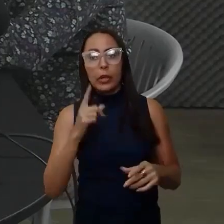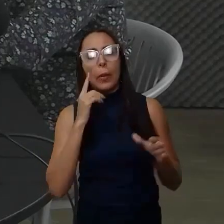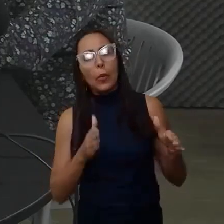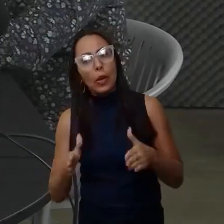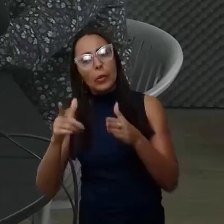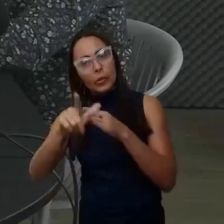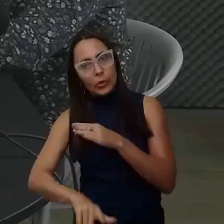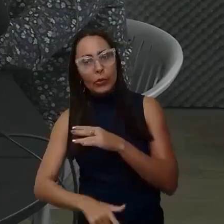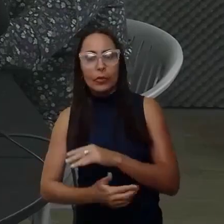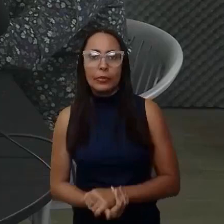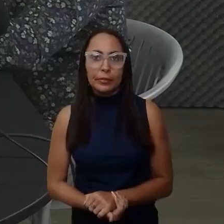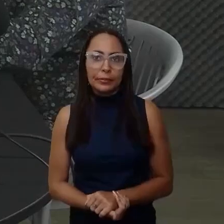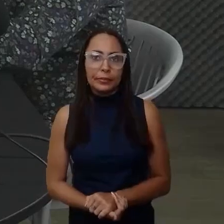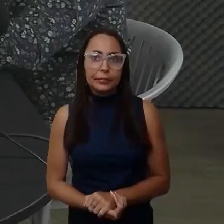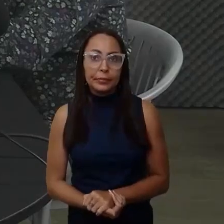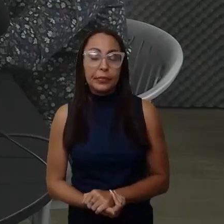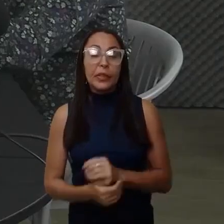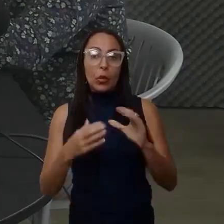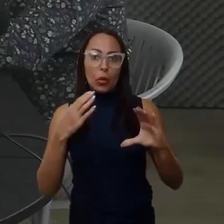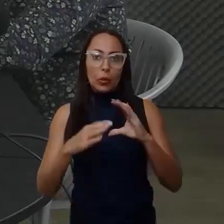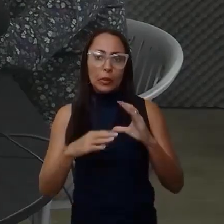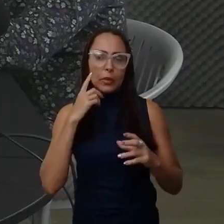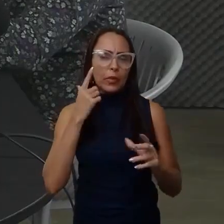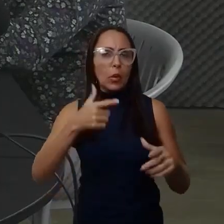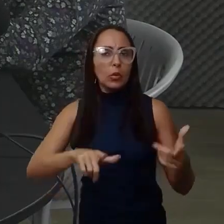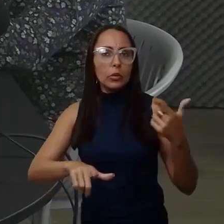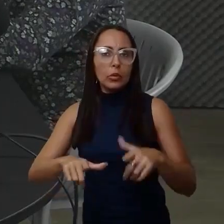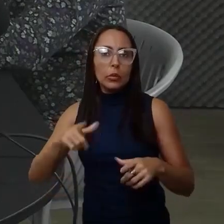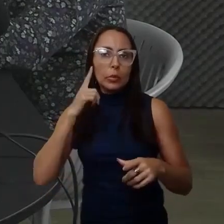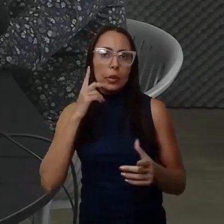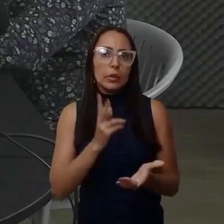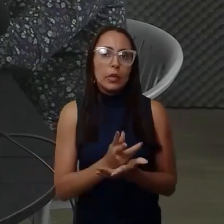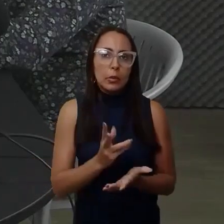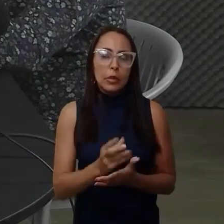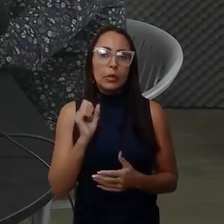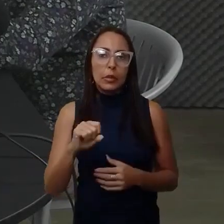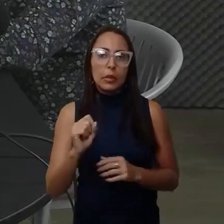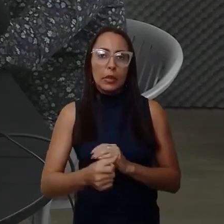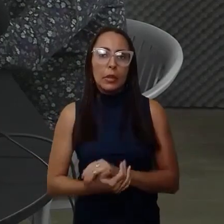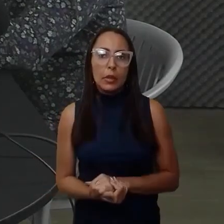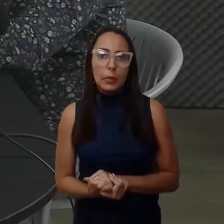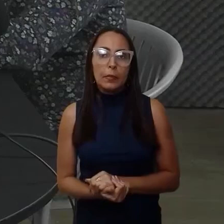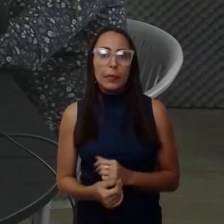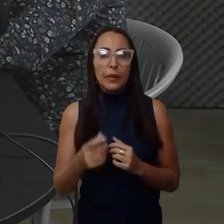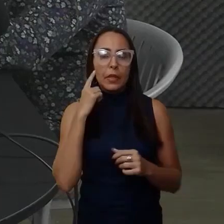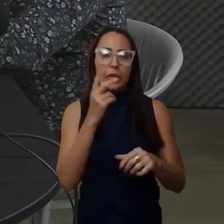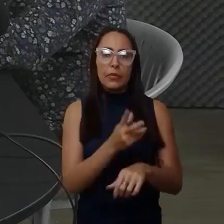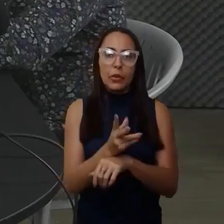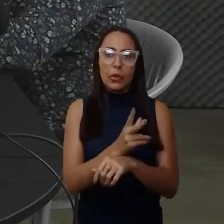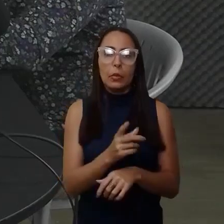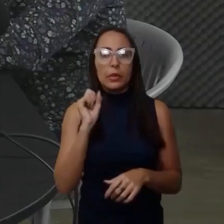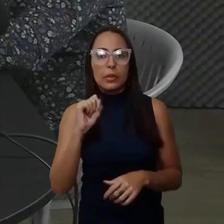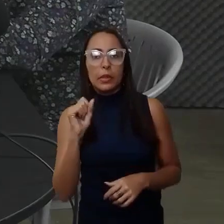novo, né? Em comunicação você acaba fazendo outras coisas, mas eu sempre dou um jeito assim, dá para fazer filme com isso? Dá para a